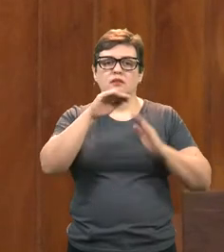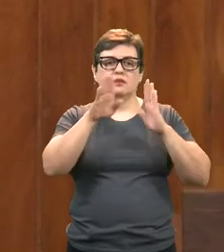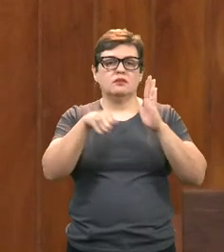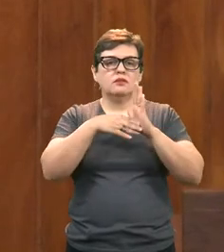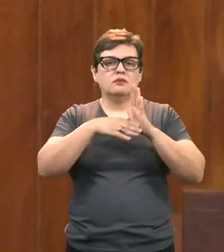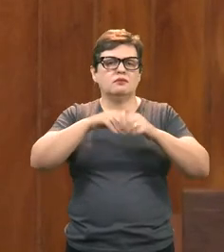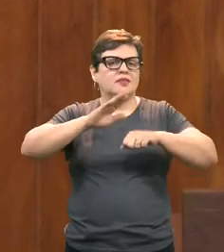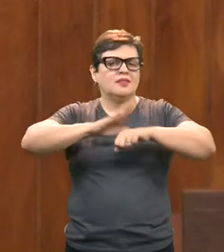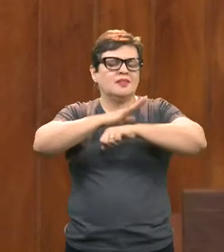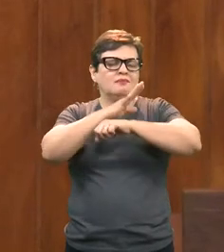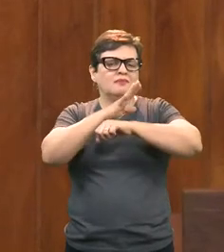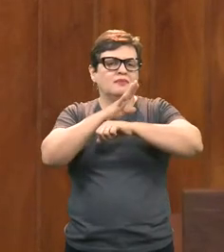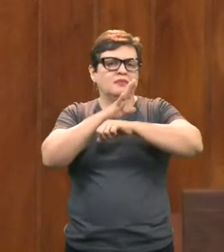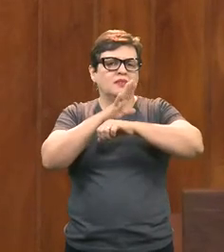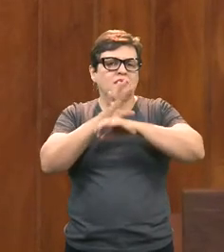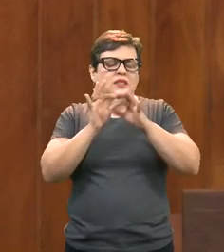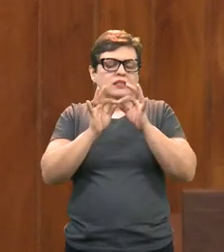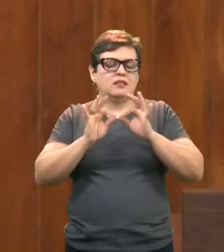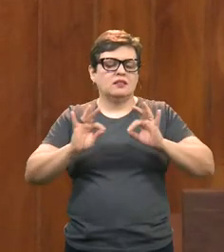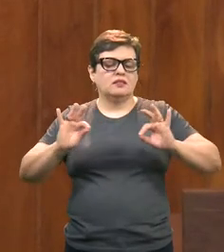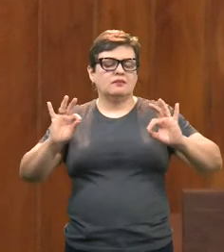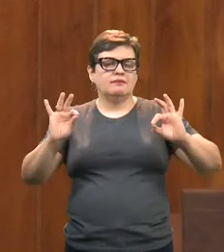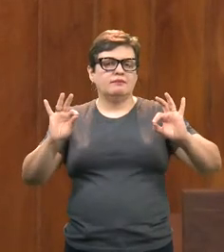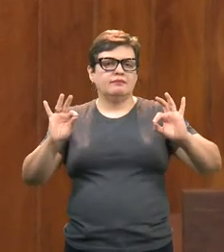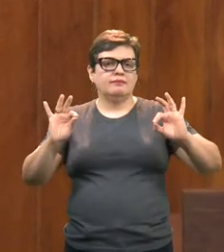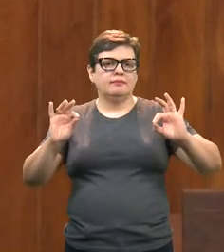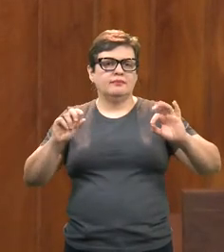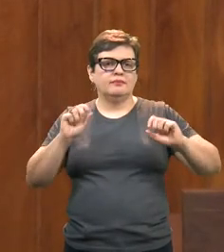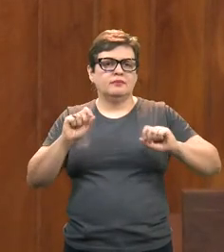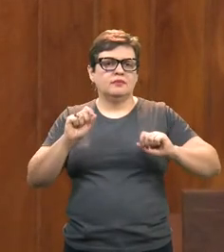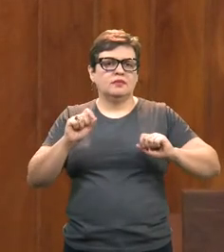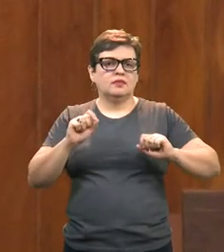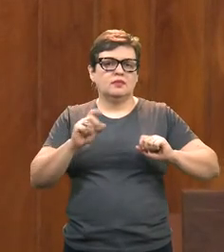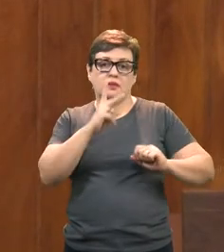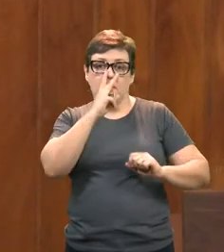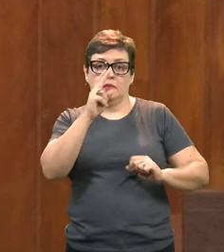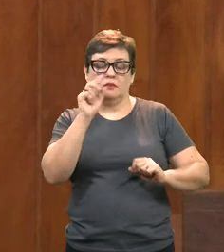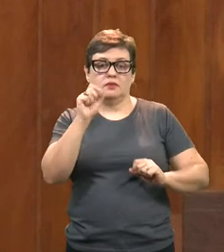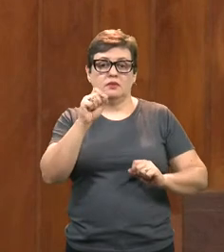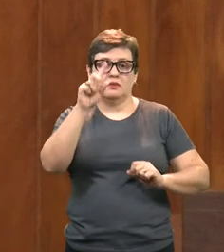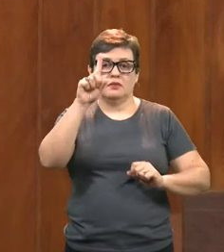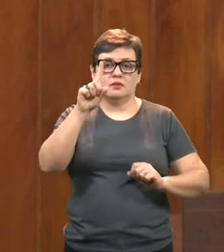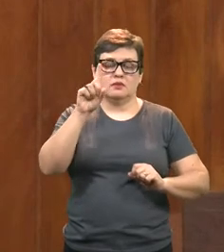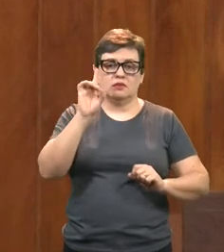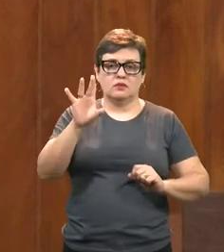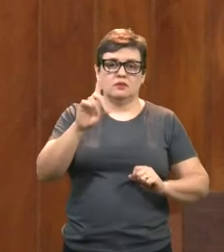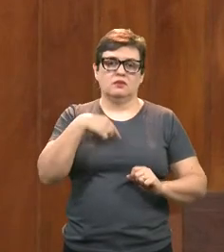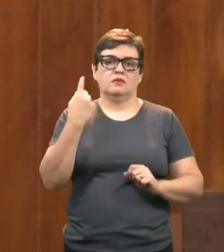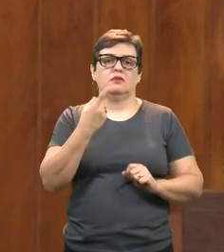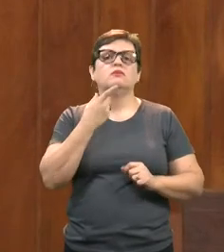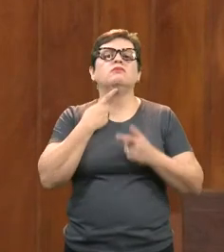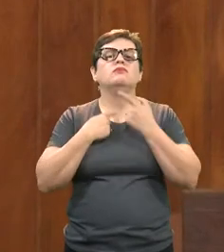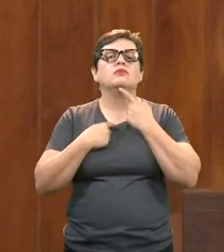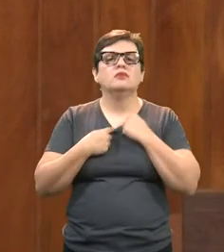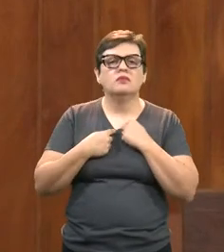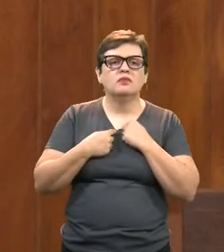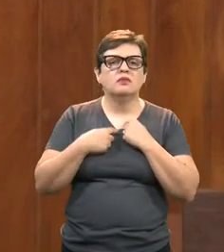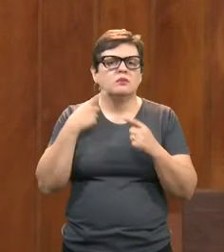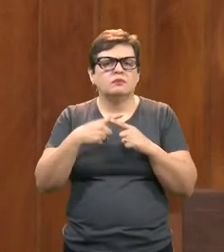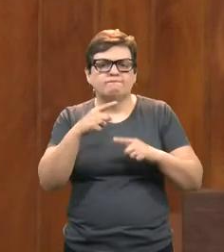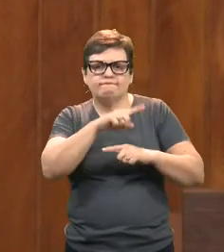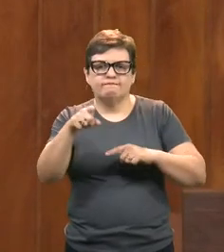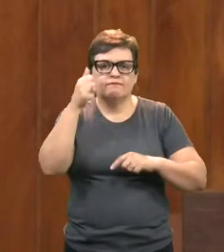tão sutil, no sentido de que parece que é só a nossa vontade, mas por que essas mães lutam